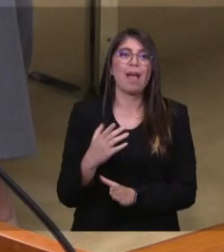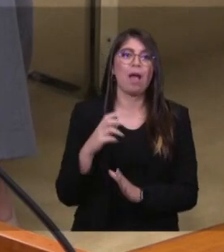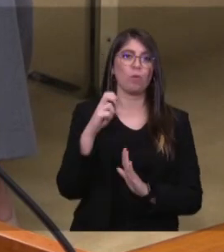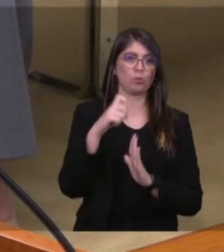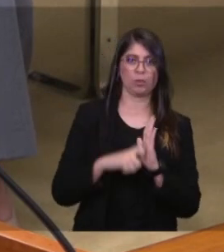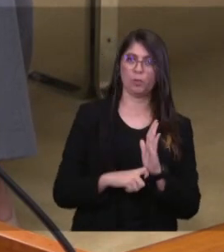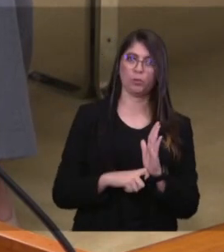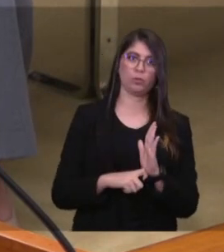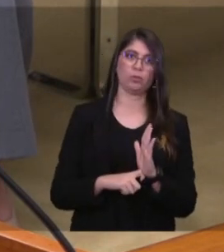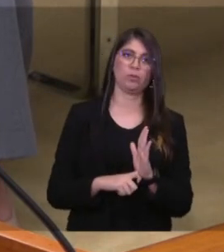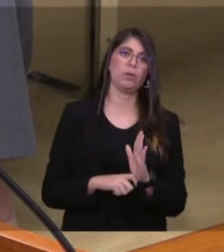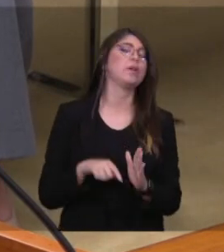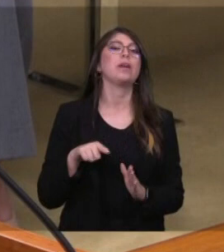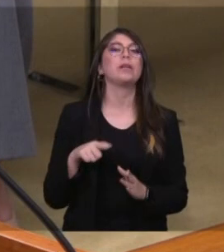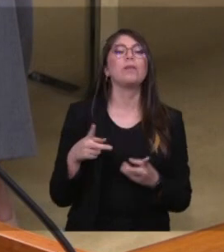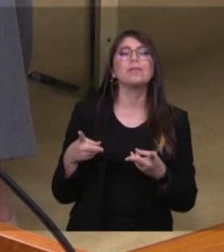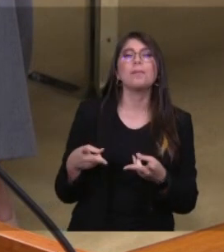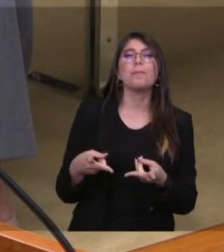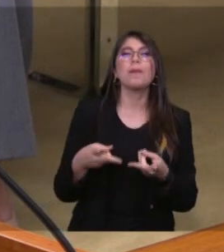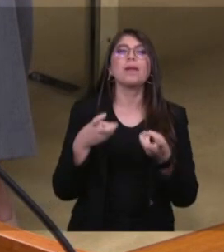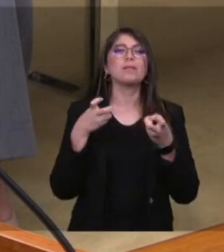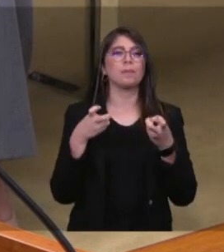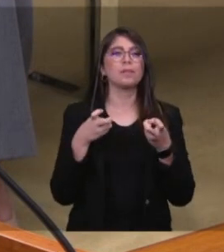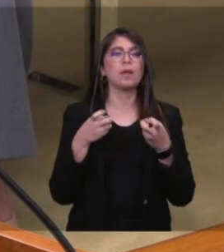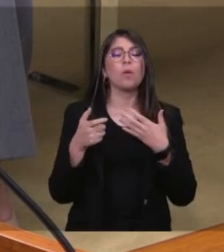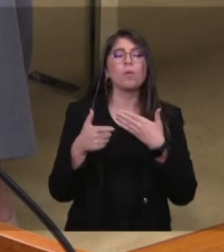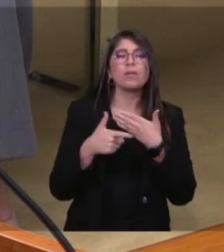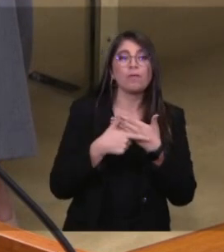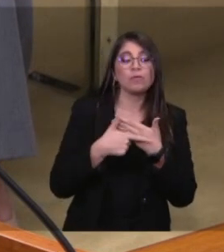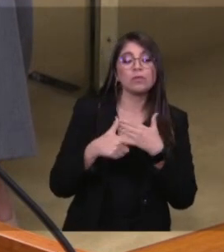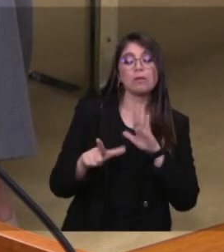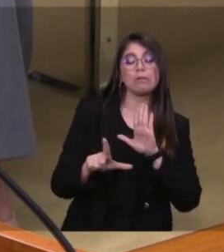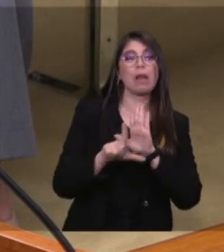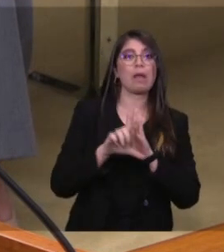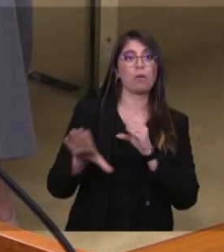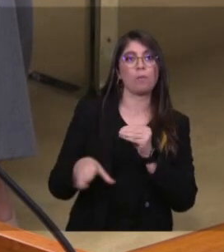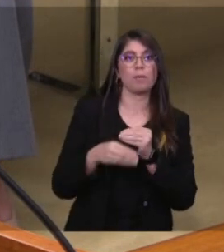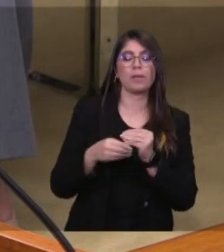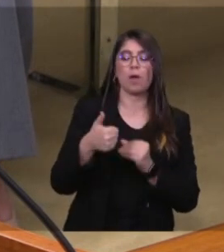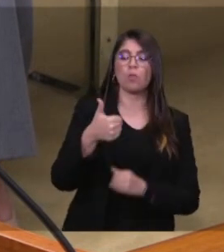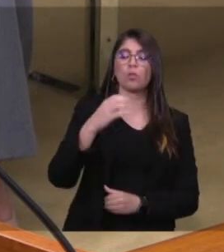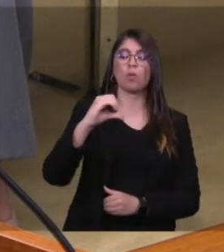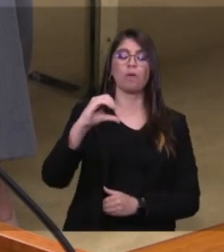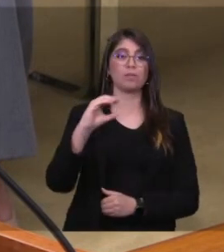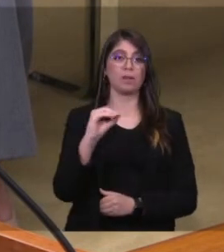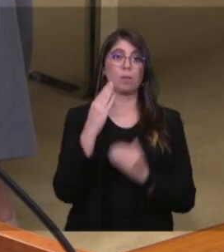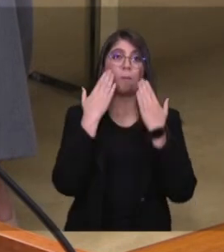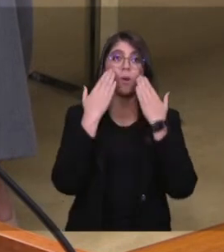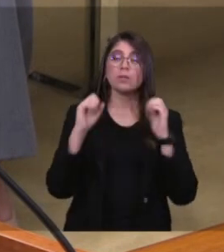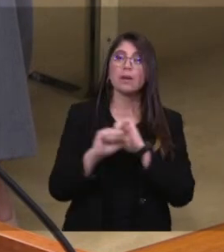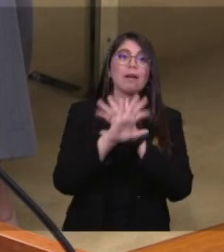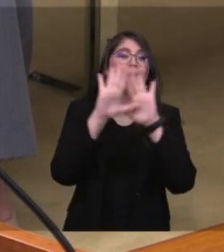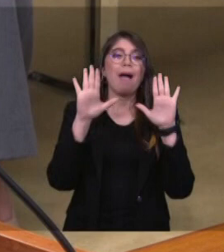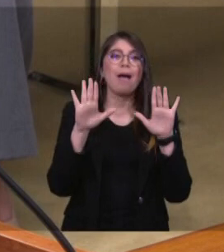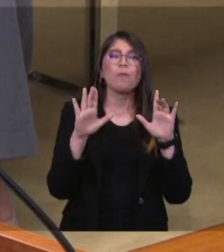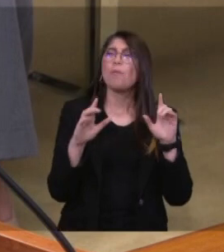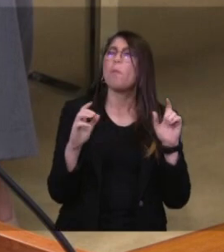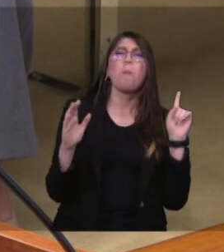aí, essa percepção da função da Lei Complementar 190 nos parece tão clara a ponto de caber uma